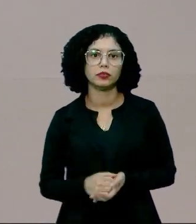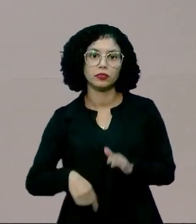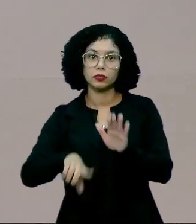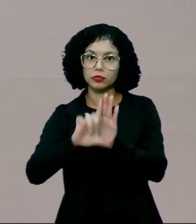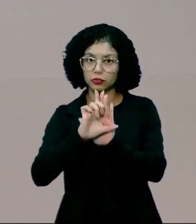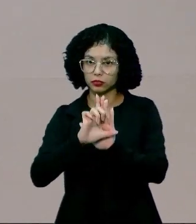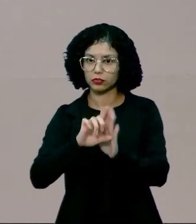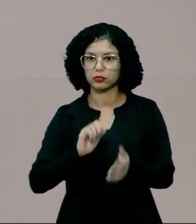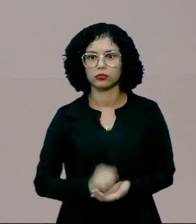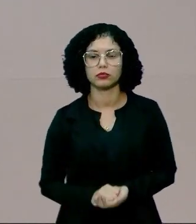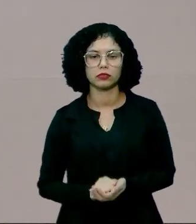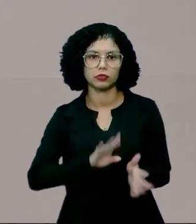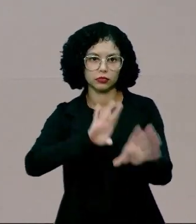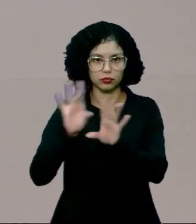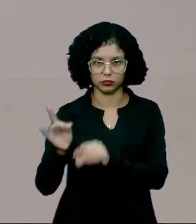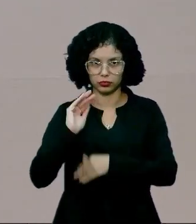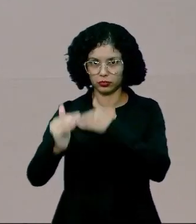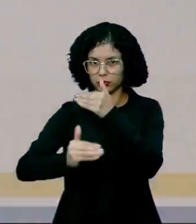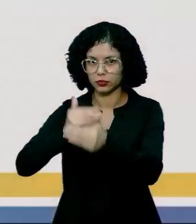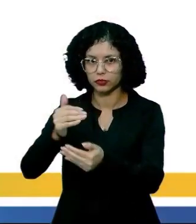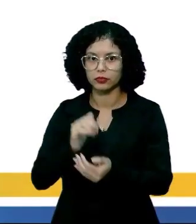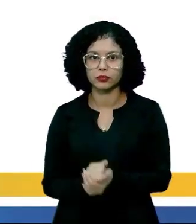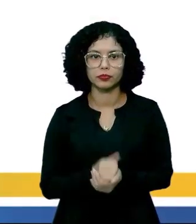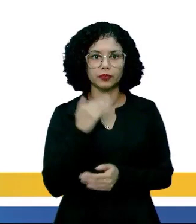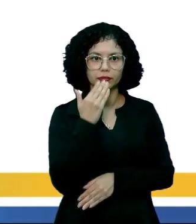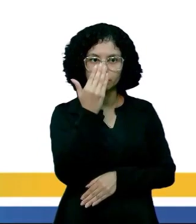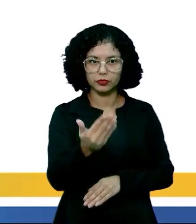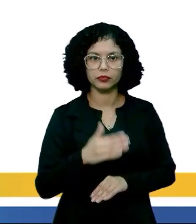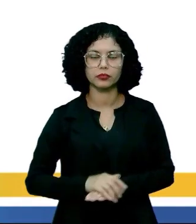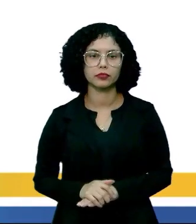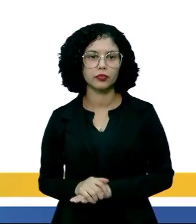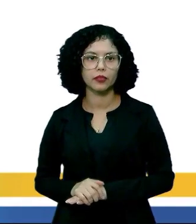as leis que levaram esse processo para frente.